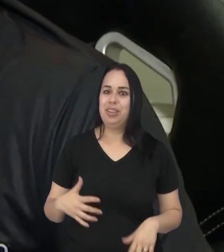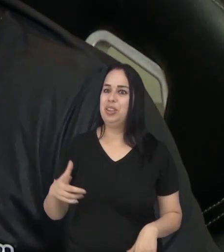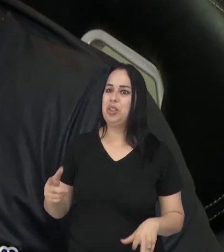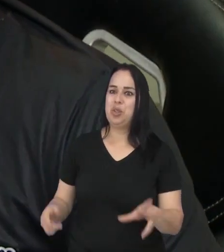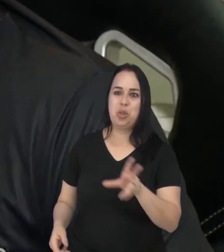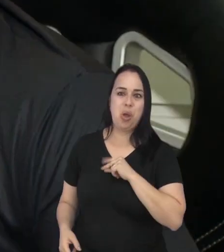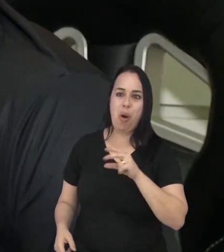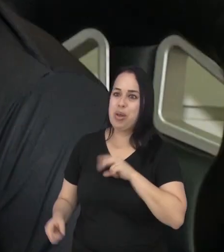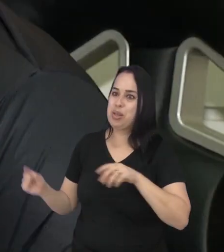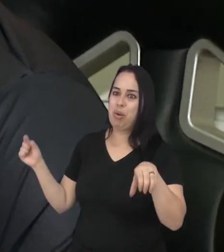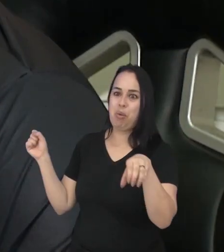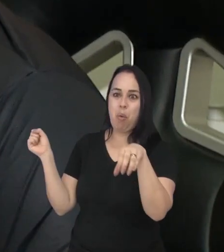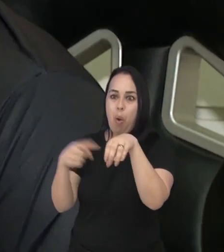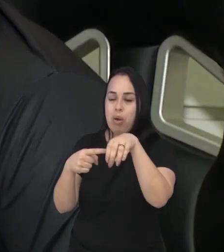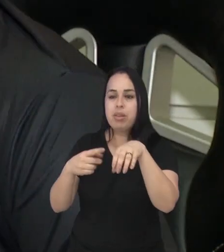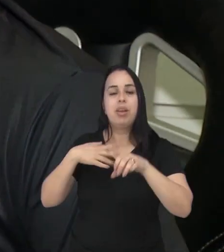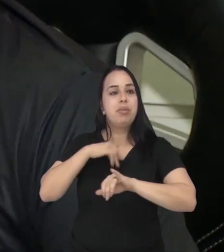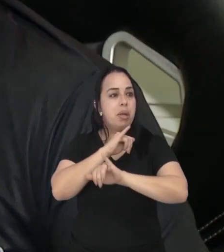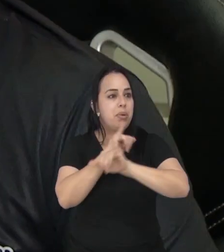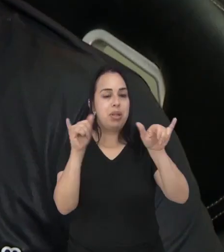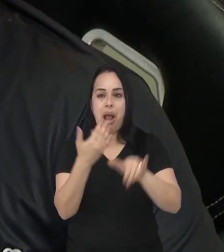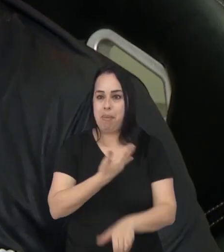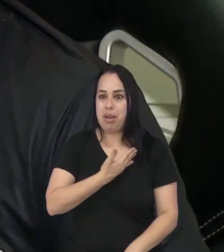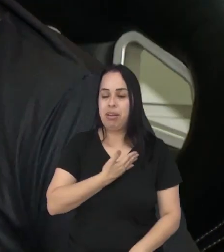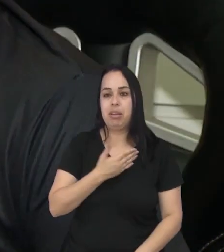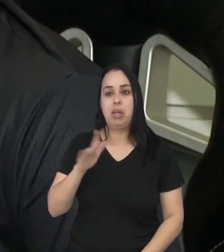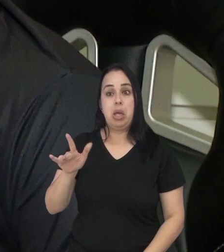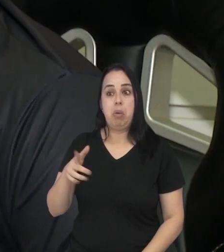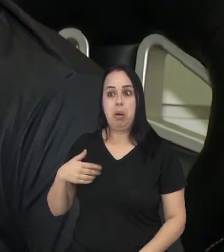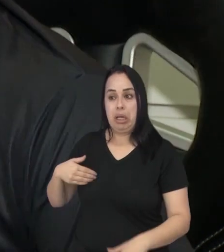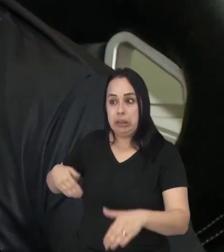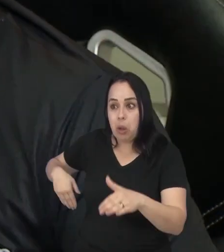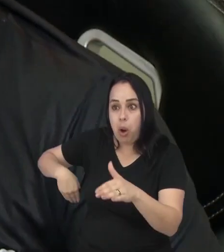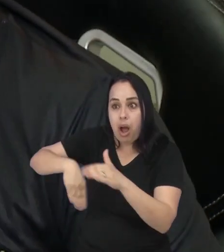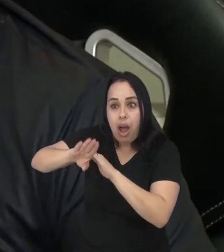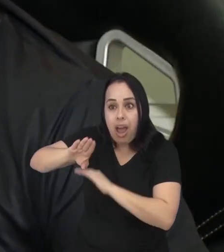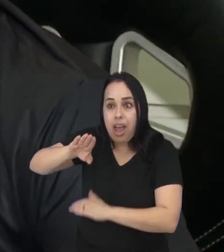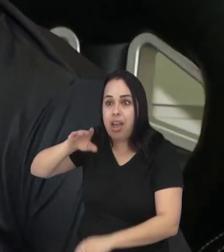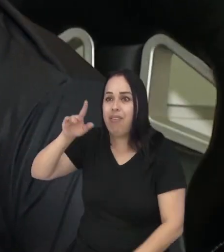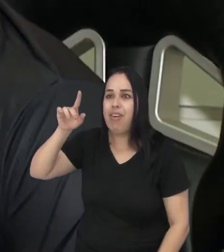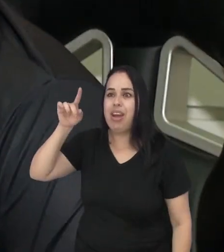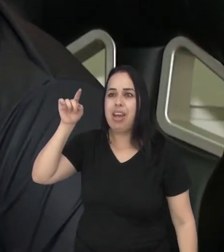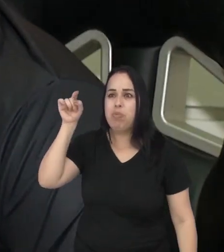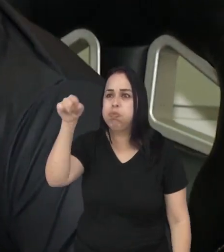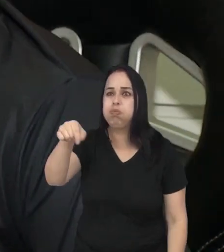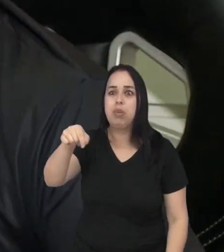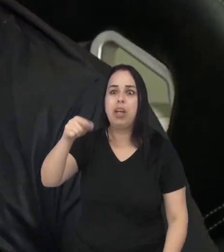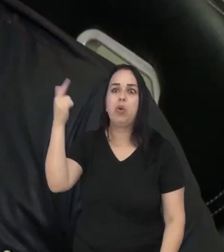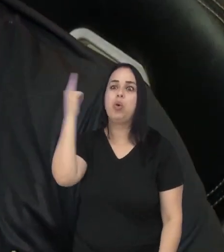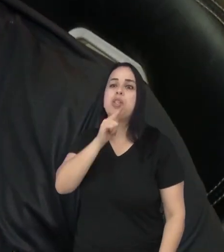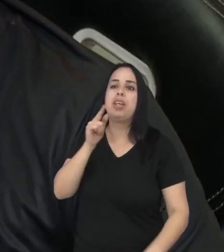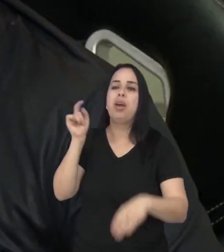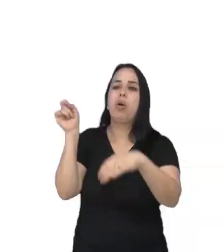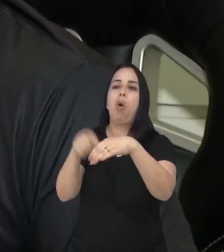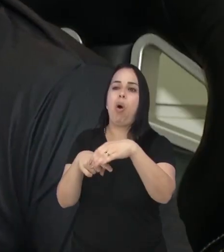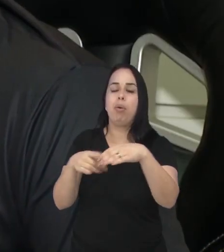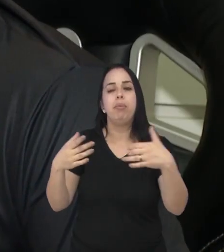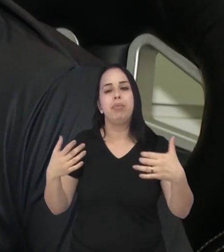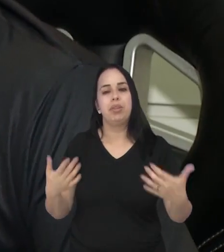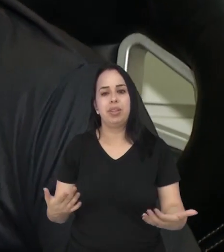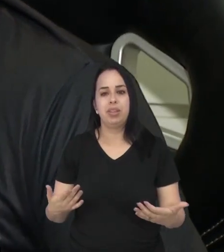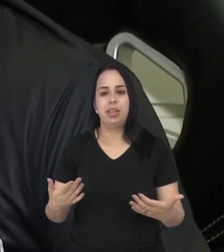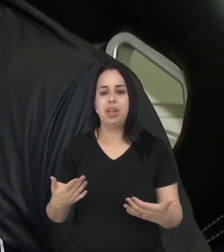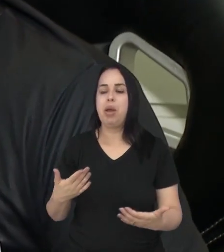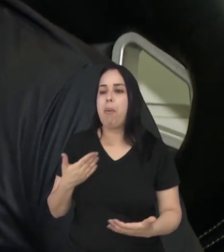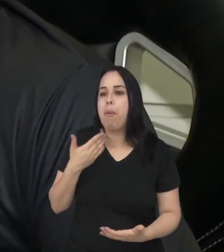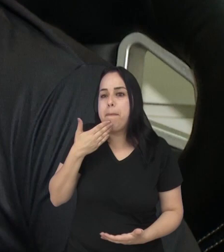foi um golaço, né? Eu costumo dizer para os meus amigos que eu errei o chute do meio de campo lá e acabou saindo aquele gol.